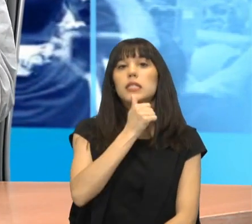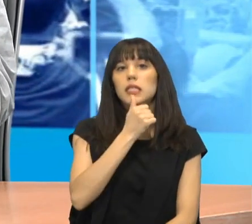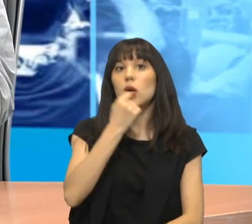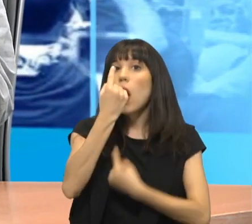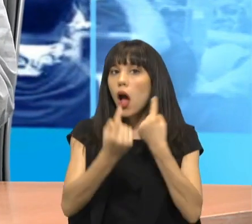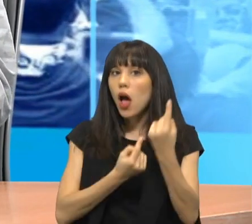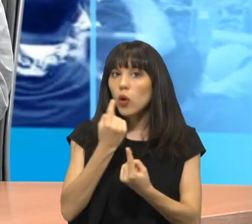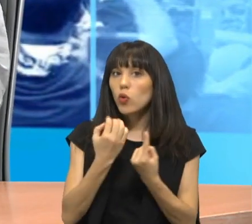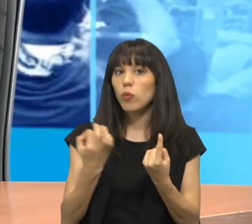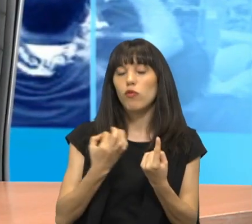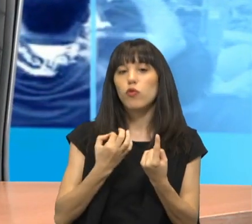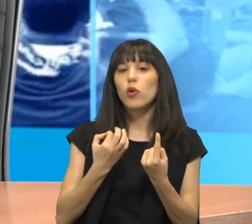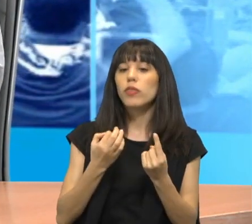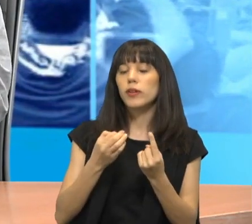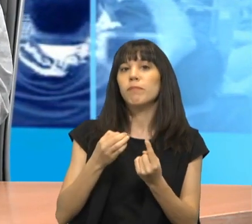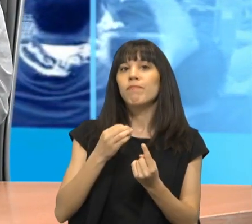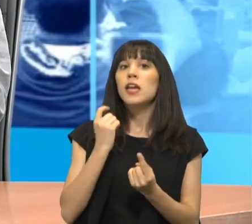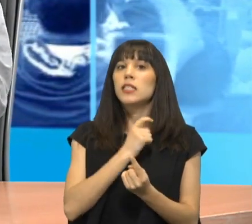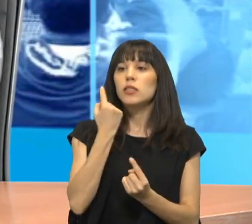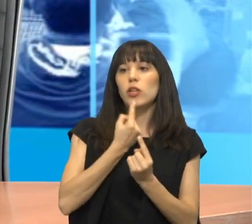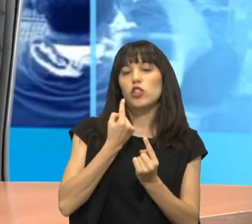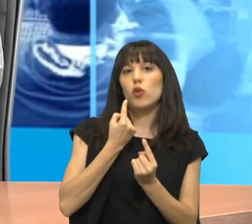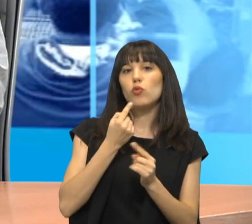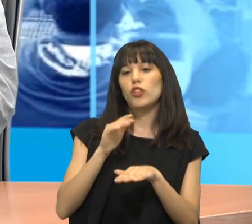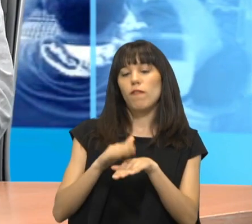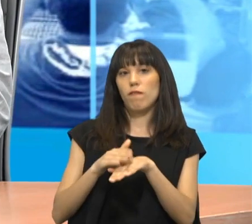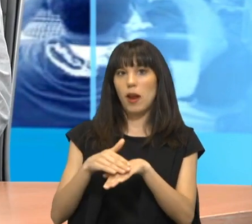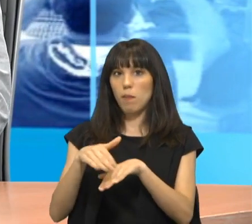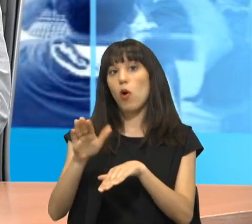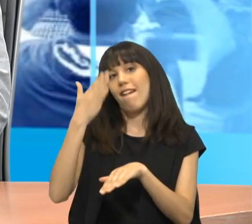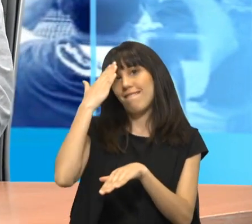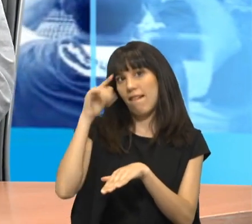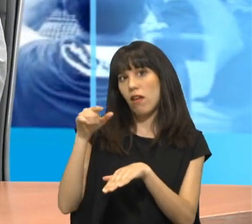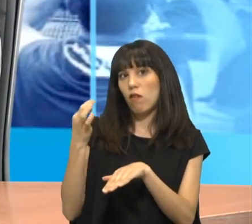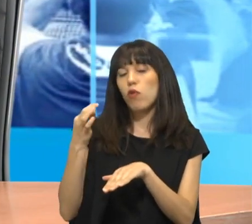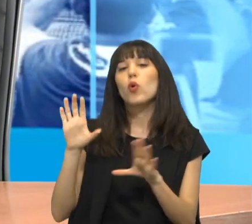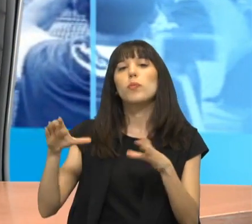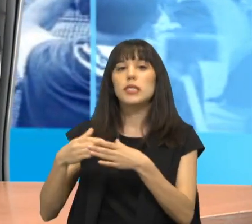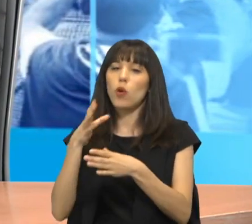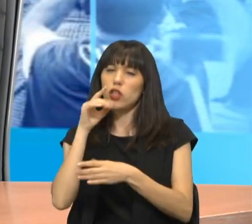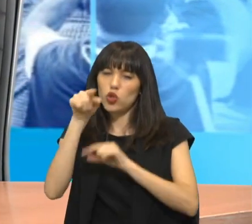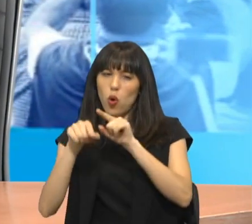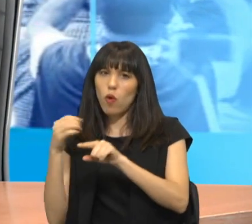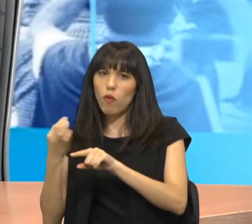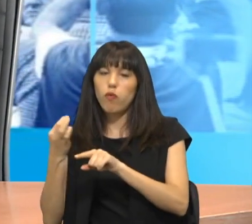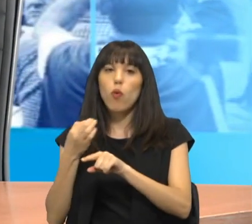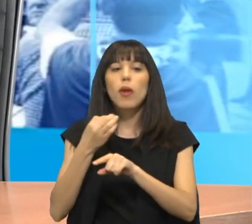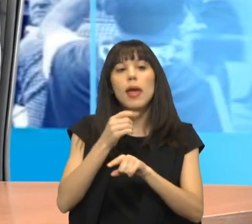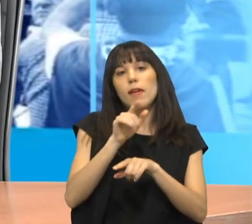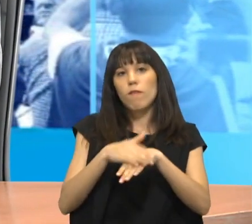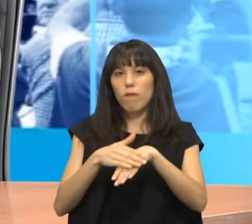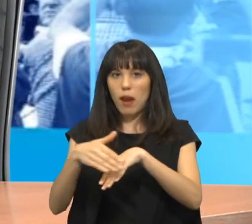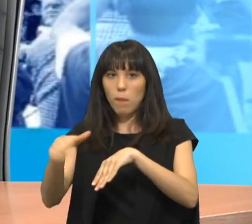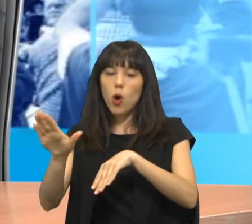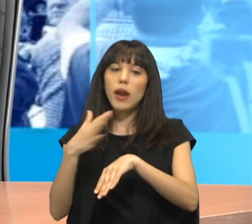afastamento preventivo de alguns sacerdotes indicados alegadamente pela Comissão. Portanto, tem havido aqui uma série de medidas